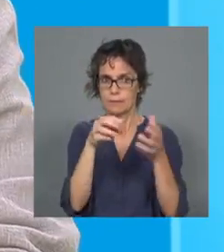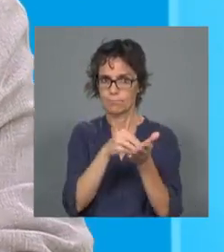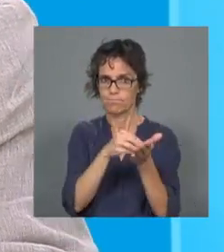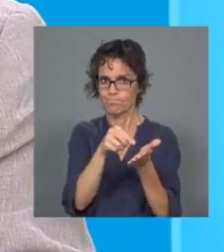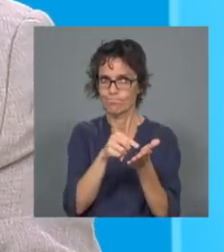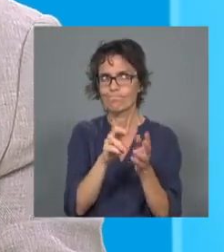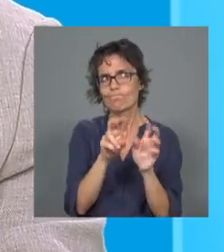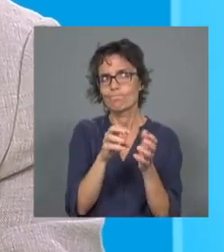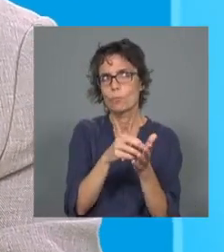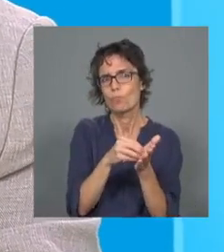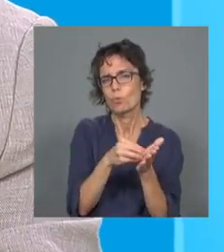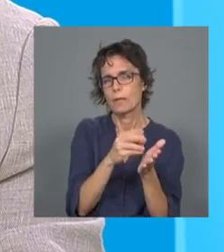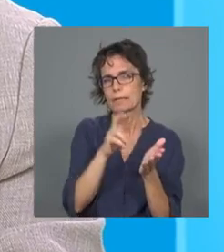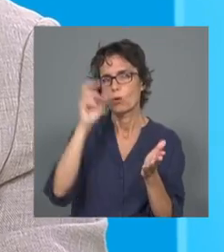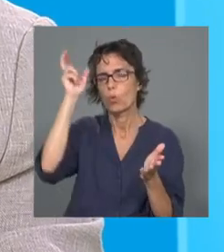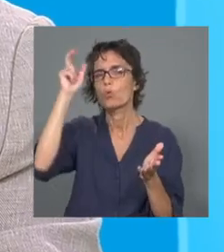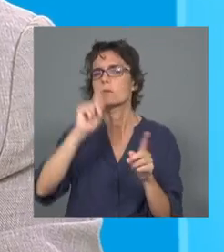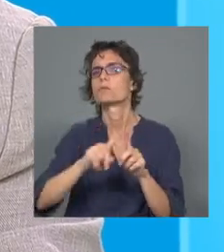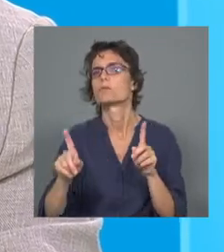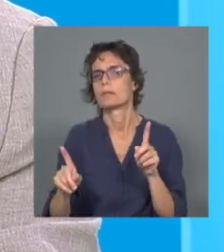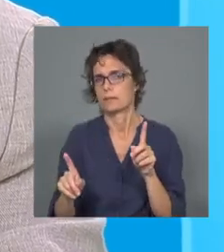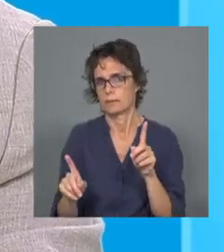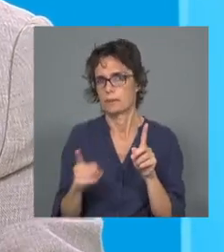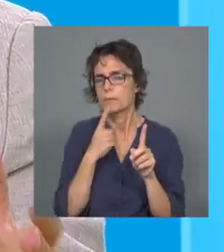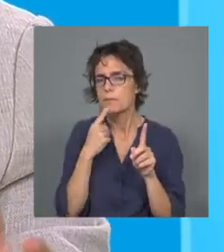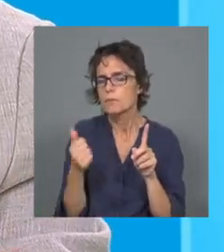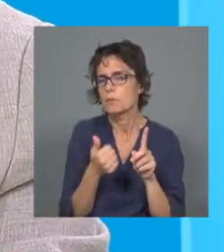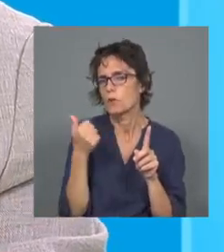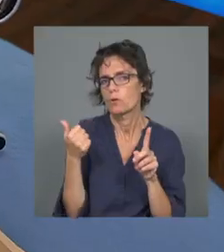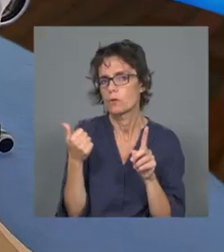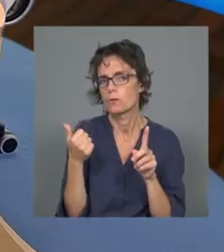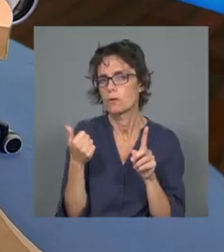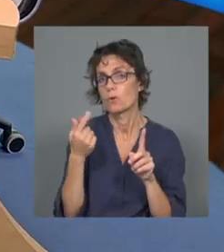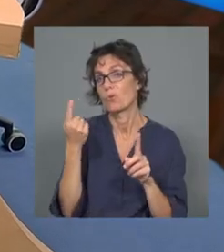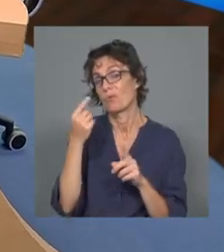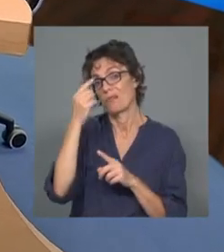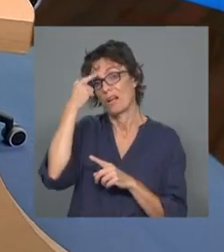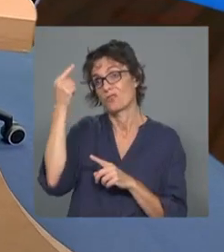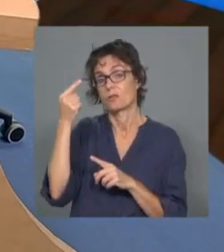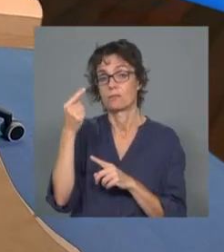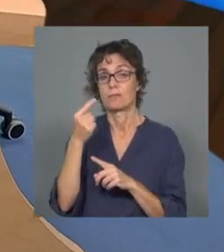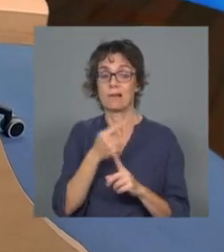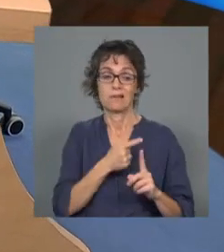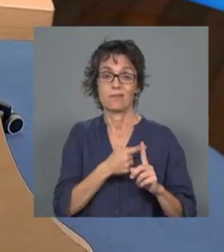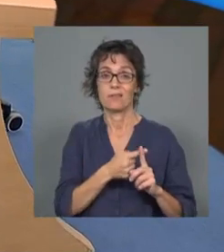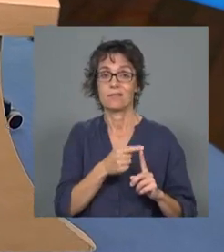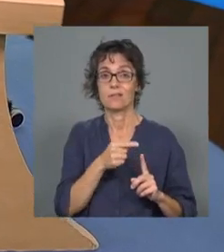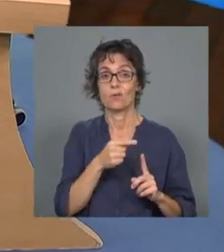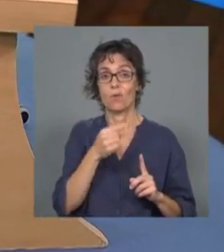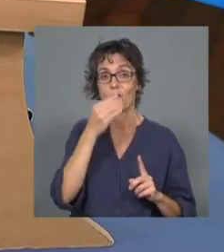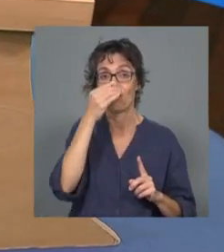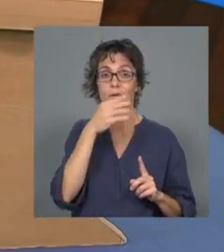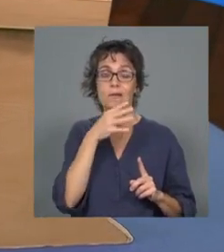passá-la por outros conceitos, para que seja melhor entendida e não se pense como José Saramago, que o São Francisco está no inferno porque defendeu a